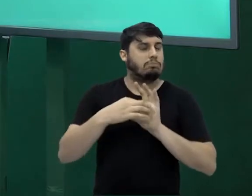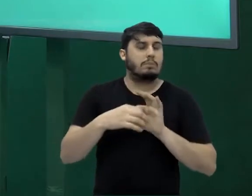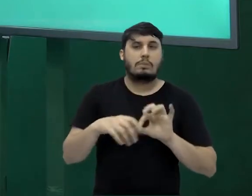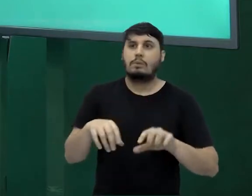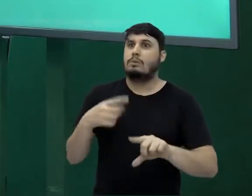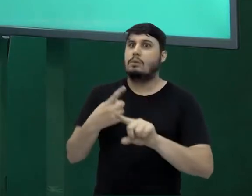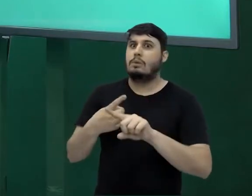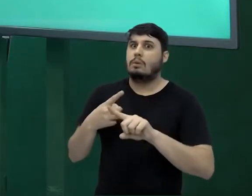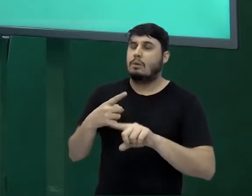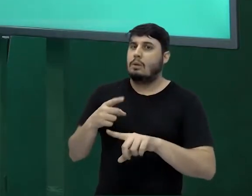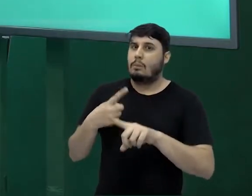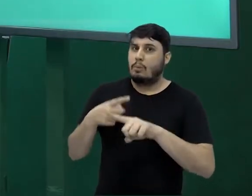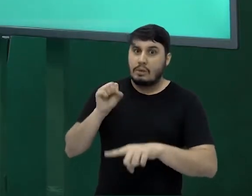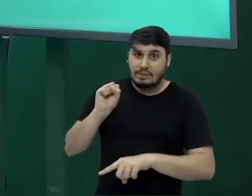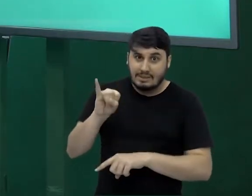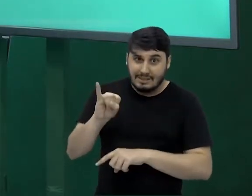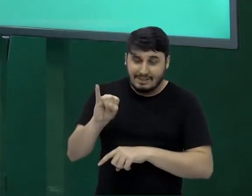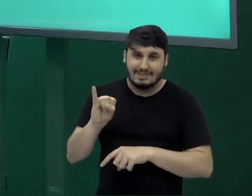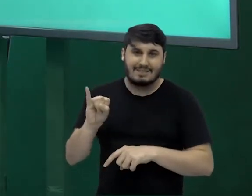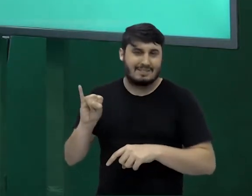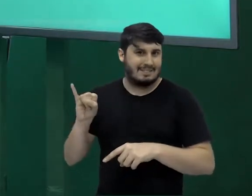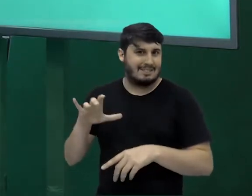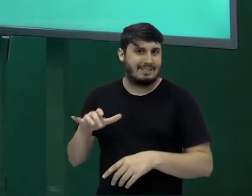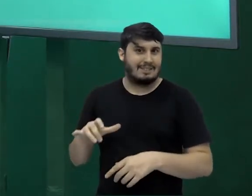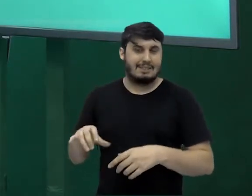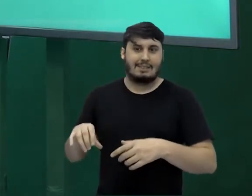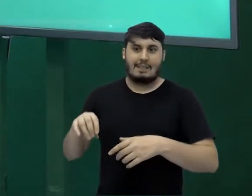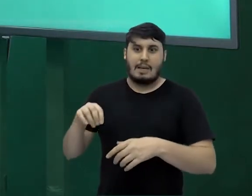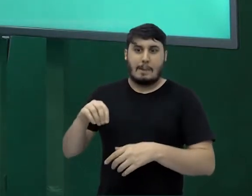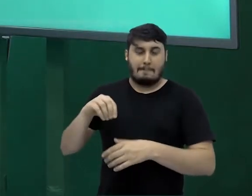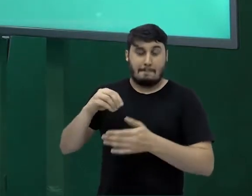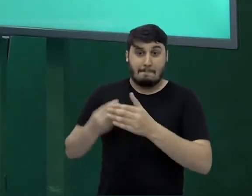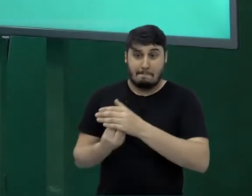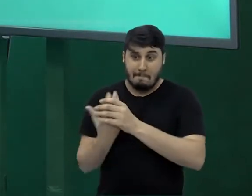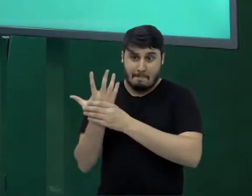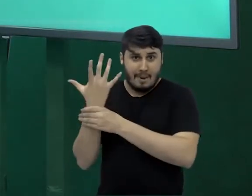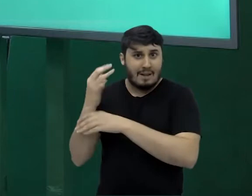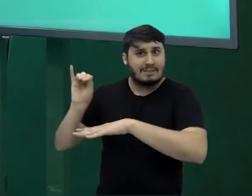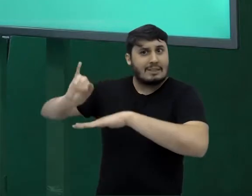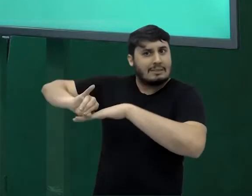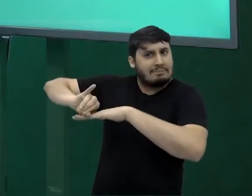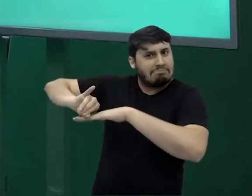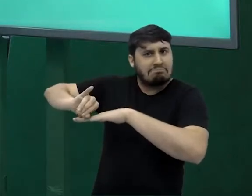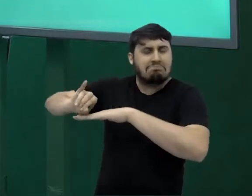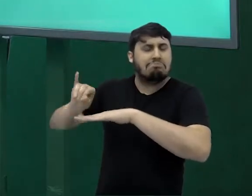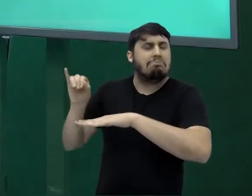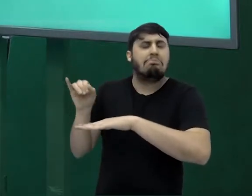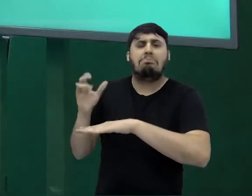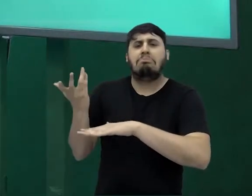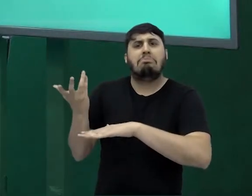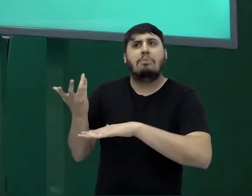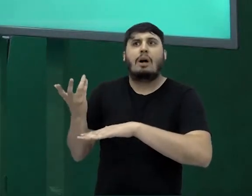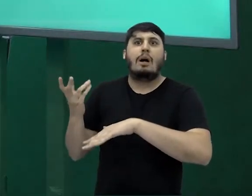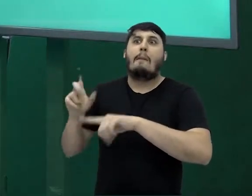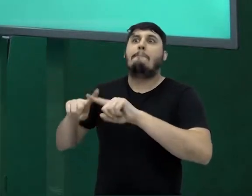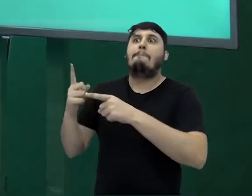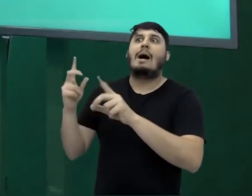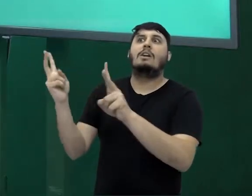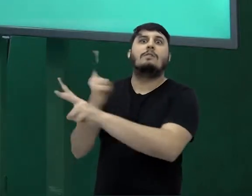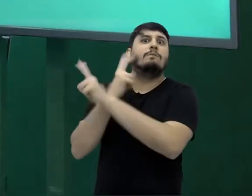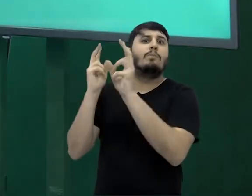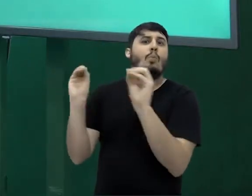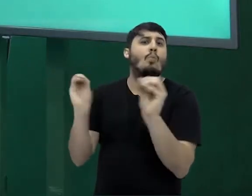tipo, se a samambaia estiver na varanda de Dona Luzia e não passar vento lá, os esporos vão ficar lá. Então, assim, Os esporos foram uma ideia legal?